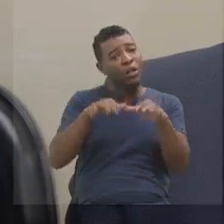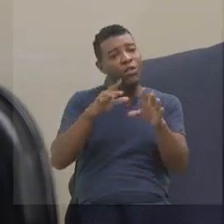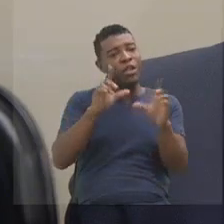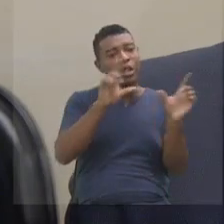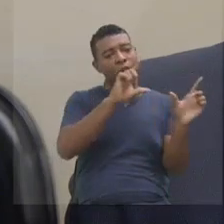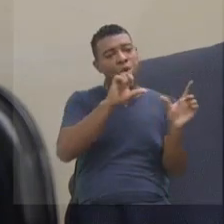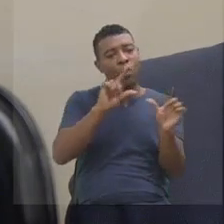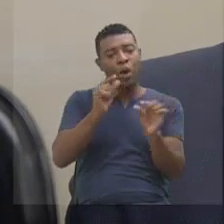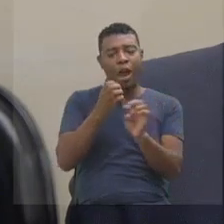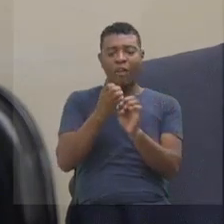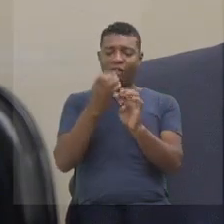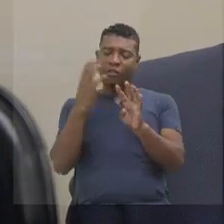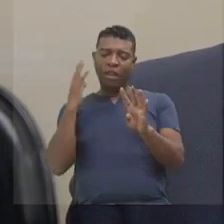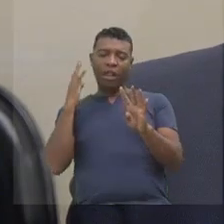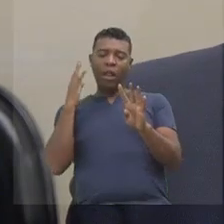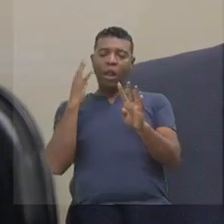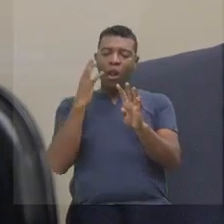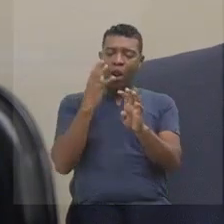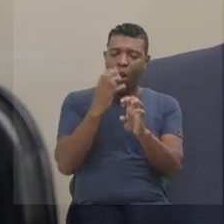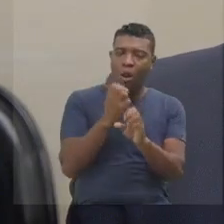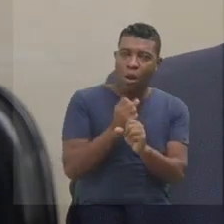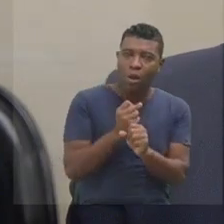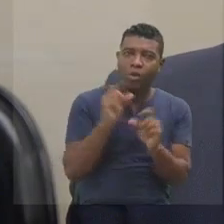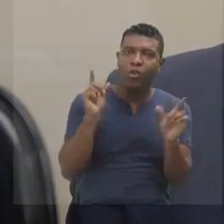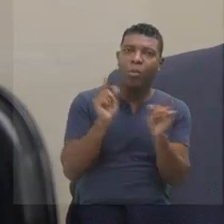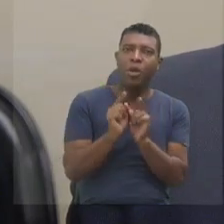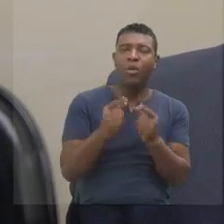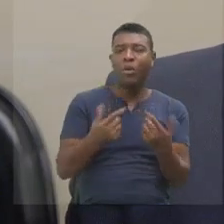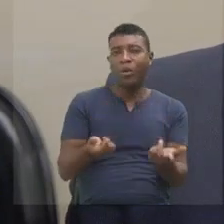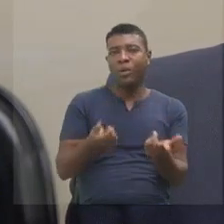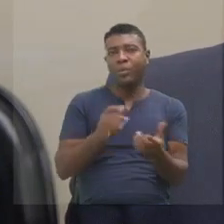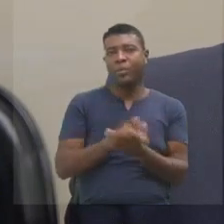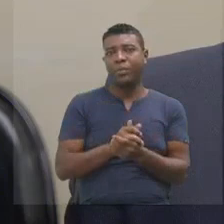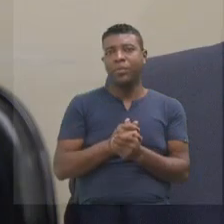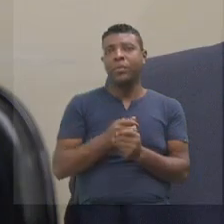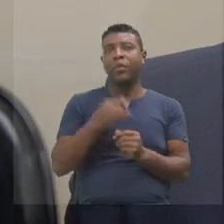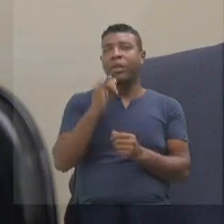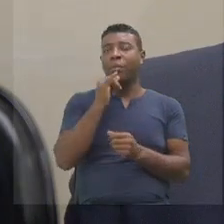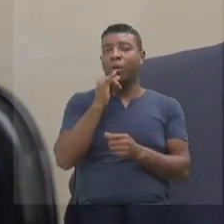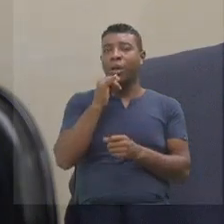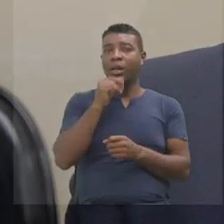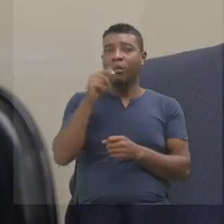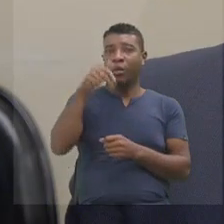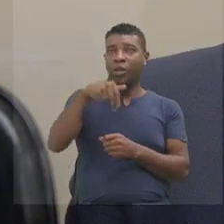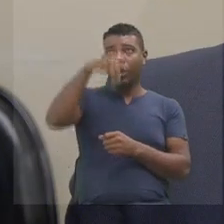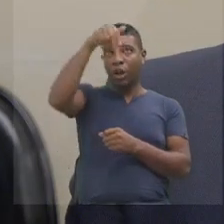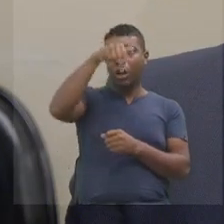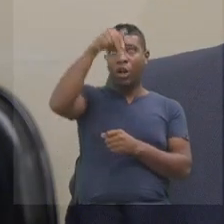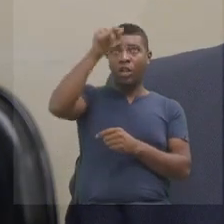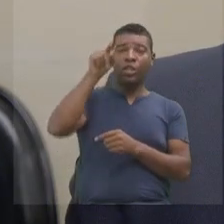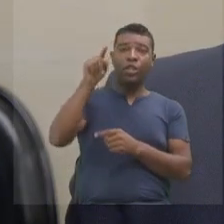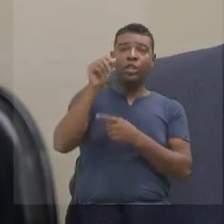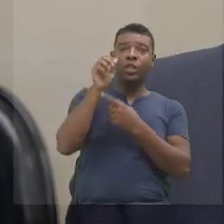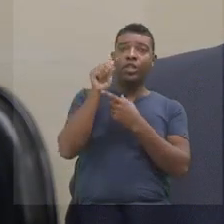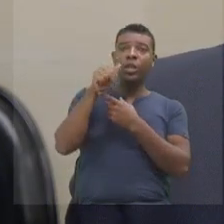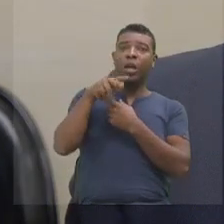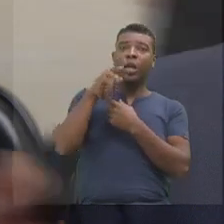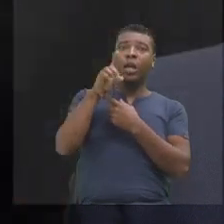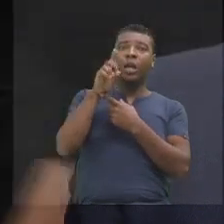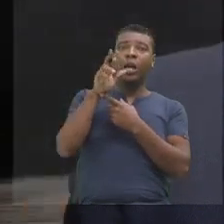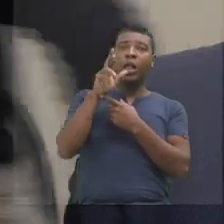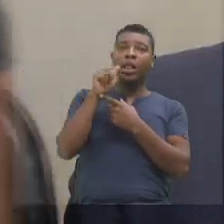comentei com ele na região nossa para quem conhece lá a cidade de média complexidade Andradas Cambuí